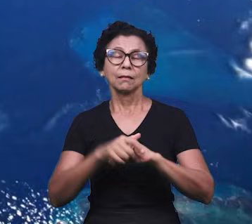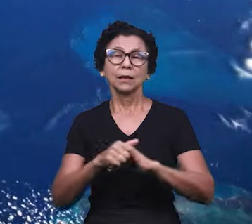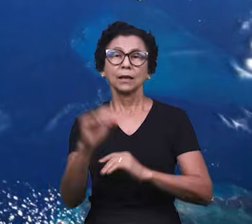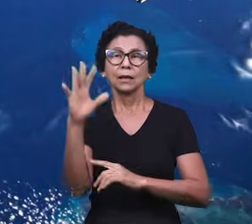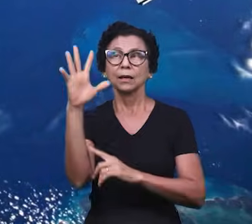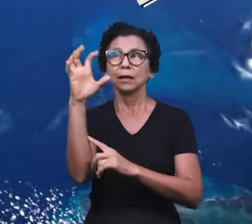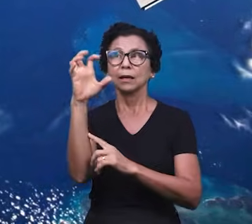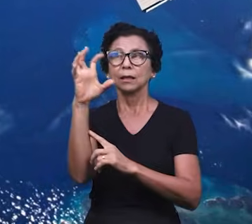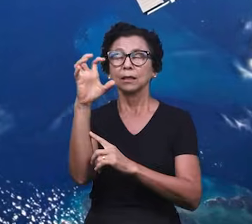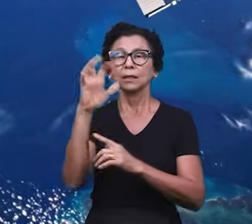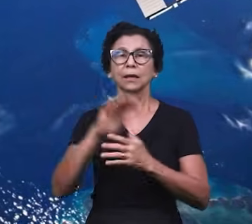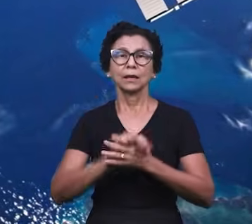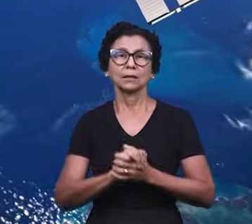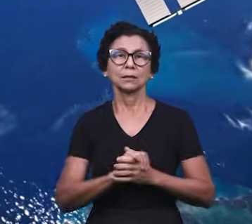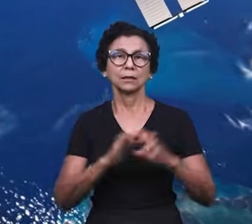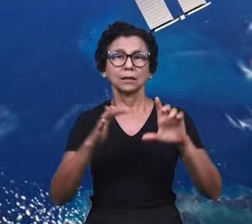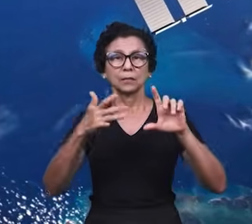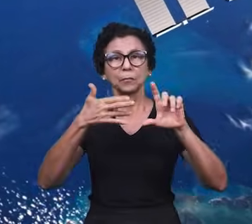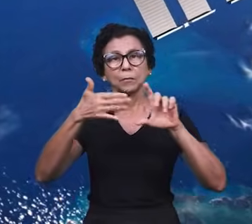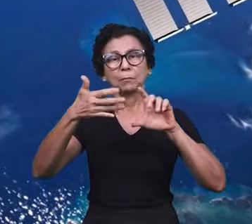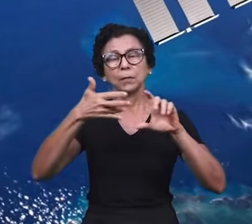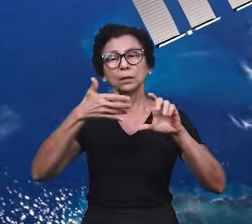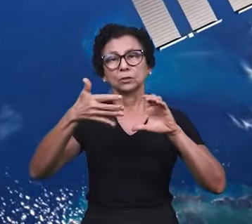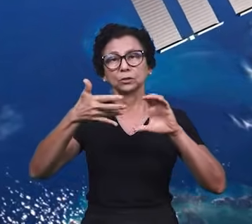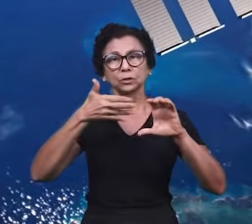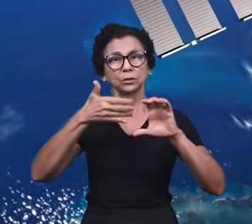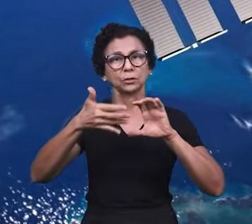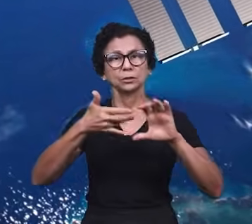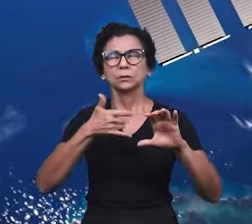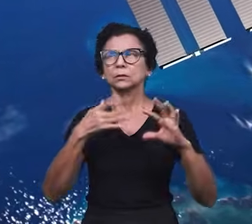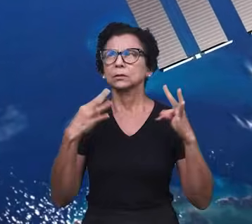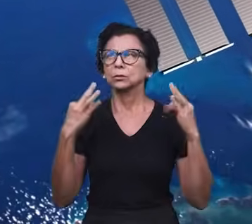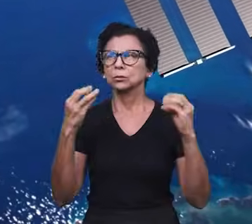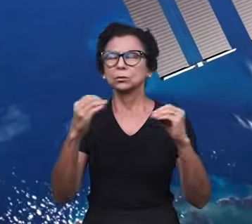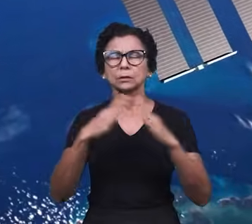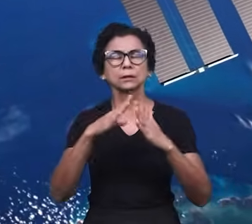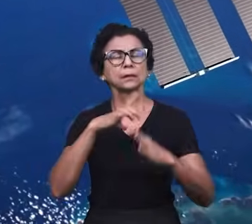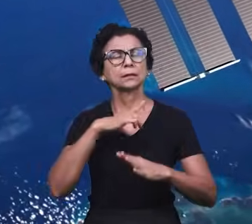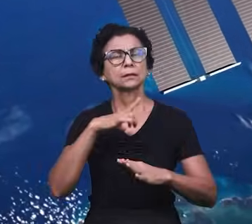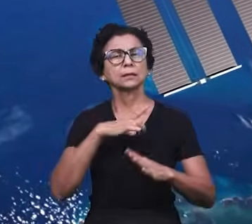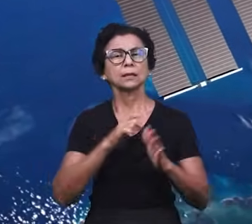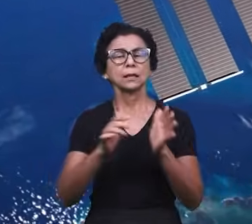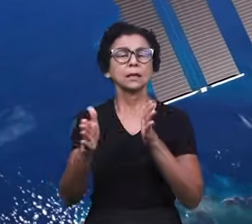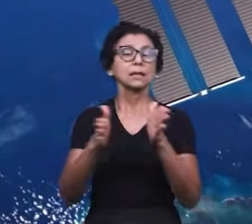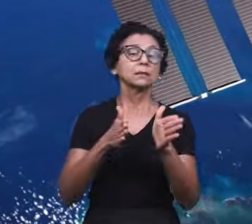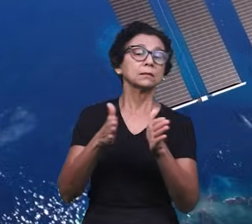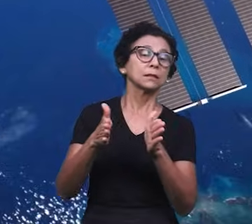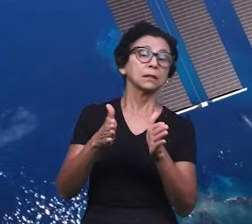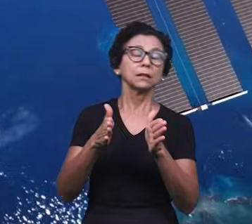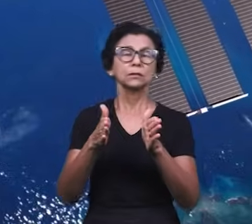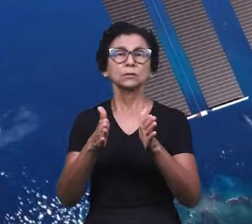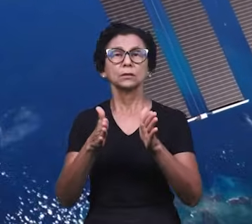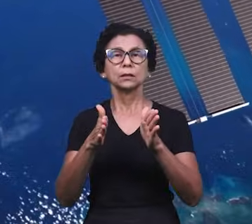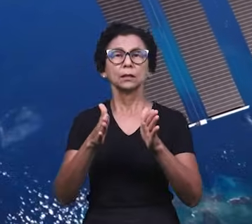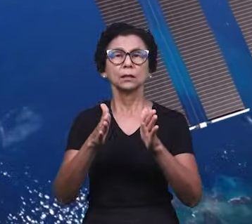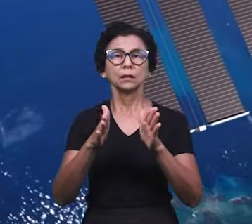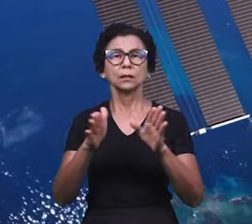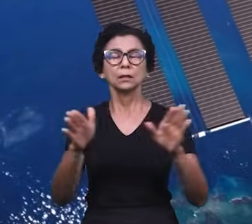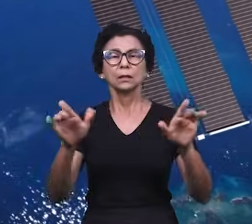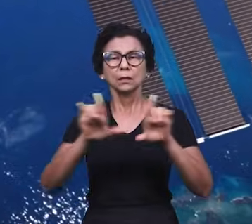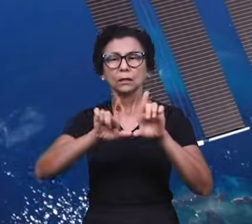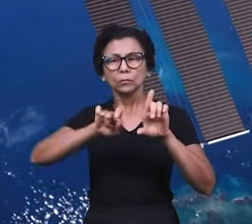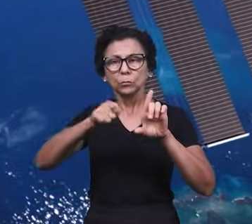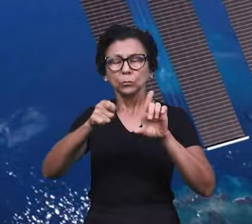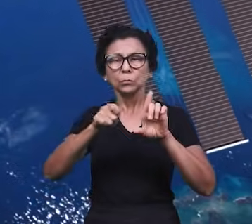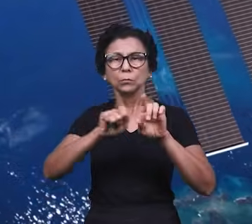ela ligou na Band, ela tem o sinal de trombeta. Em todas as casas tem acesso a poder ligar a TV na